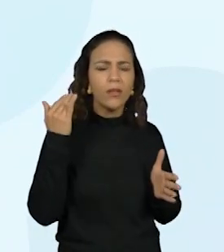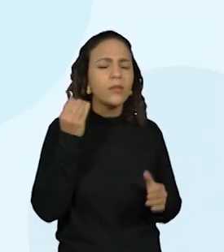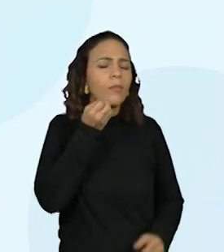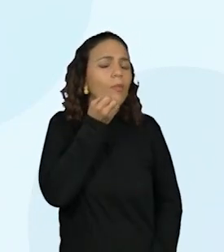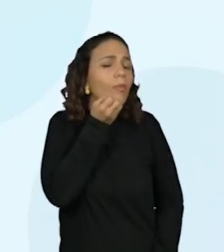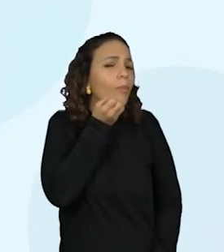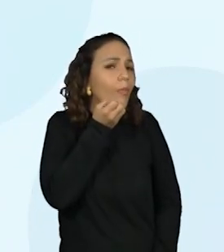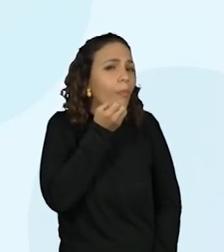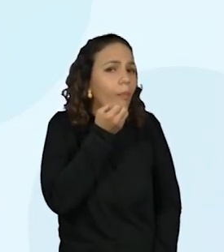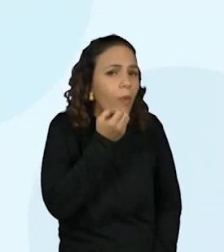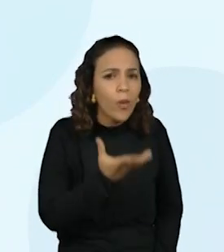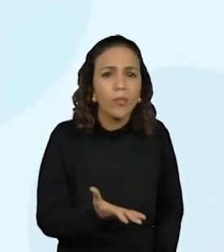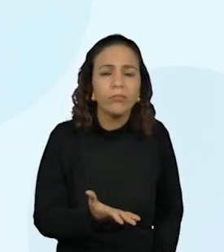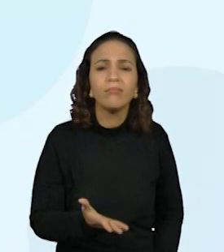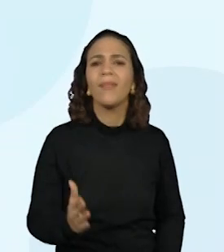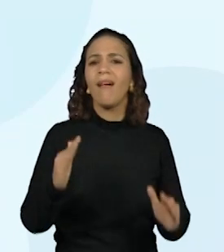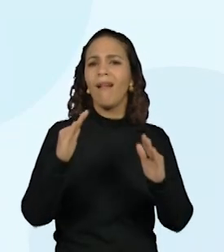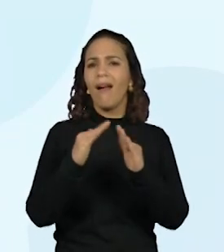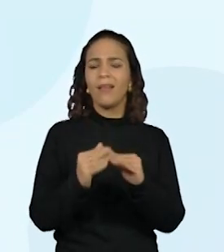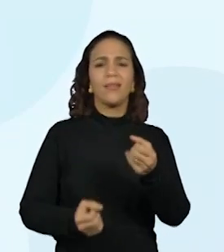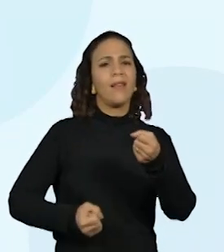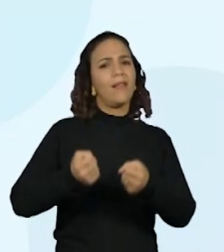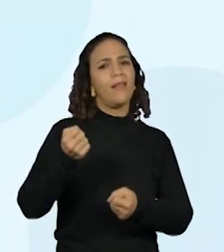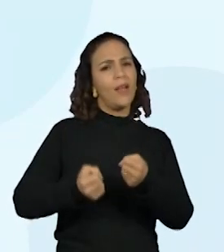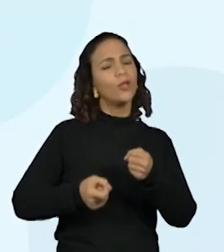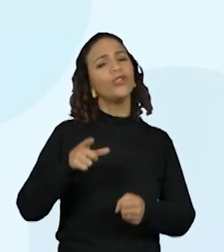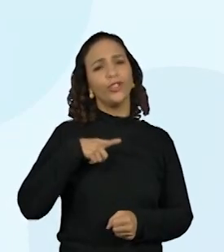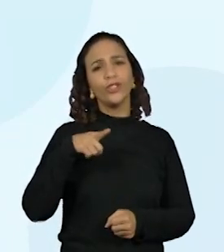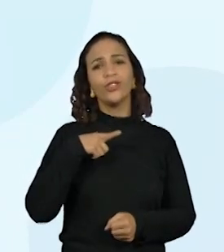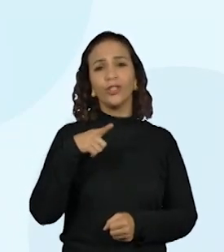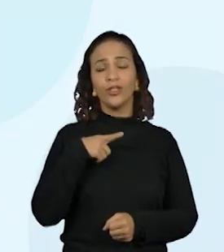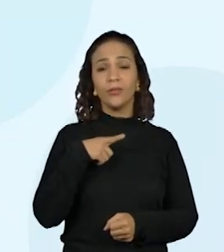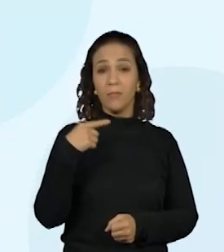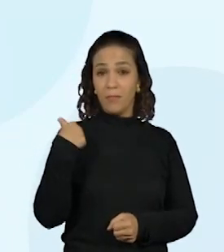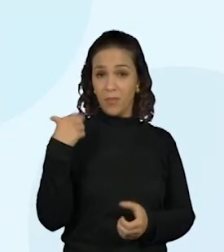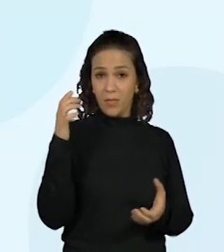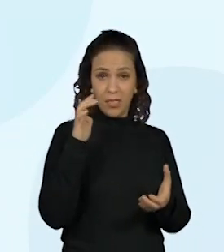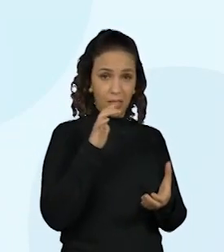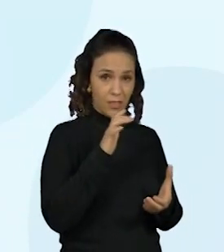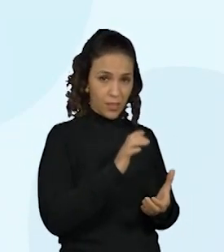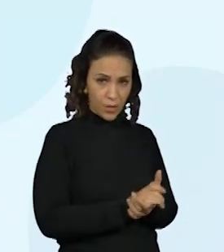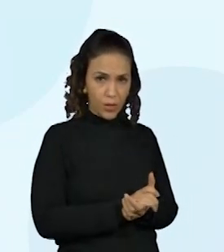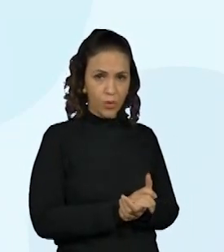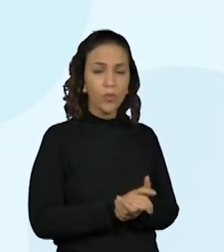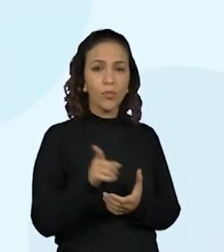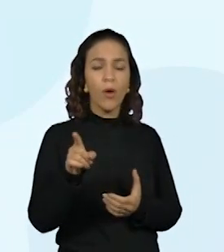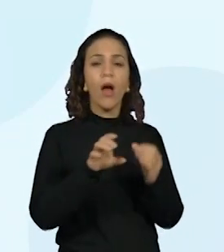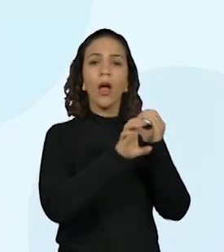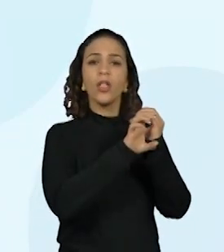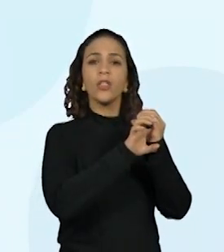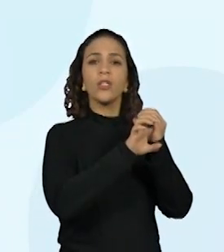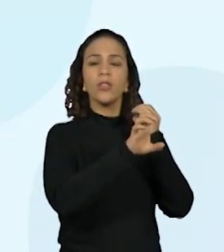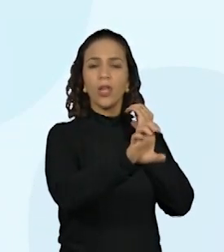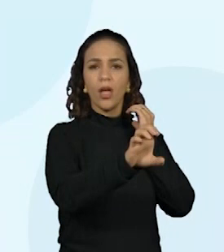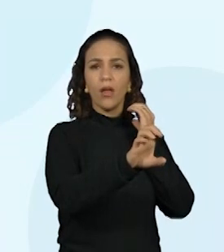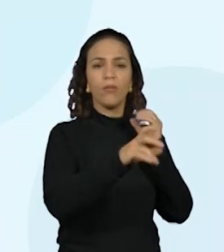boa. Tinha casa, carro. Meu marido, que é engenheiro